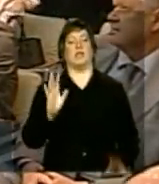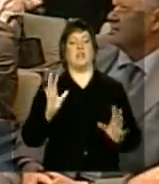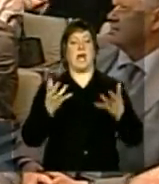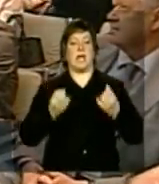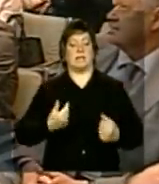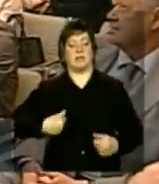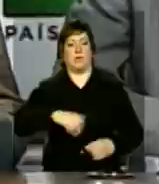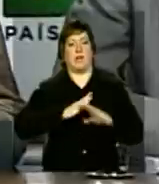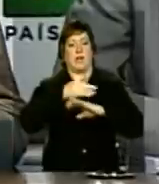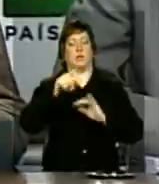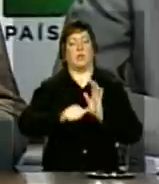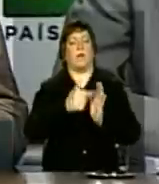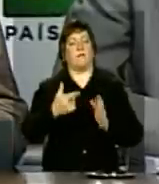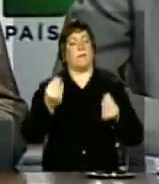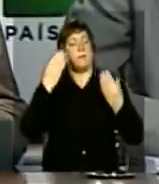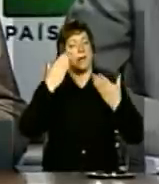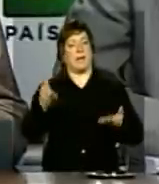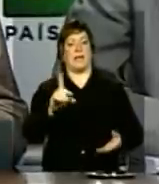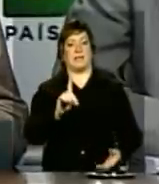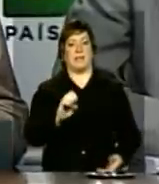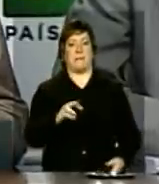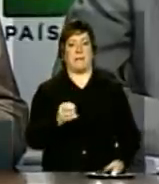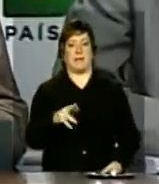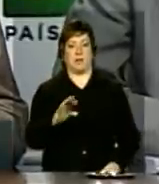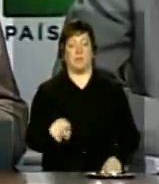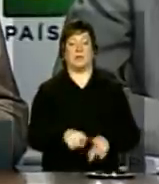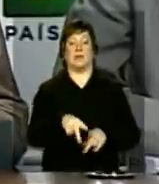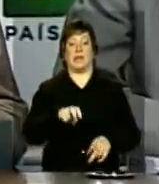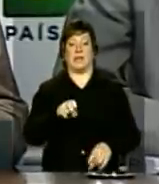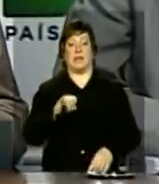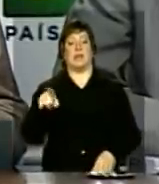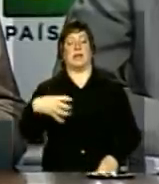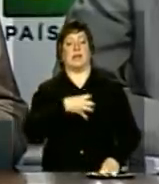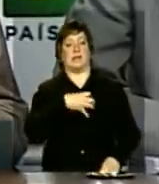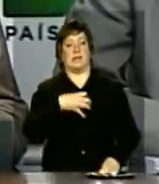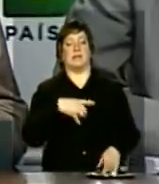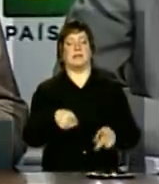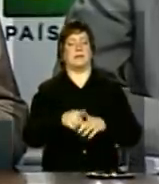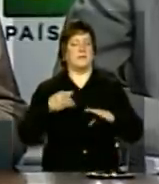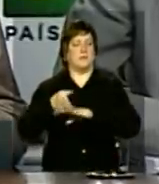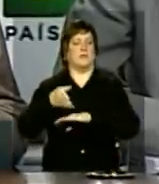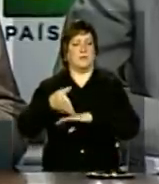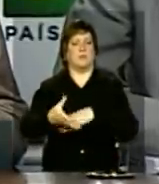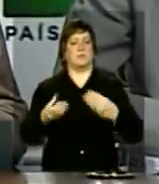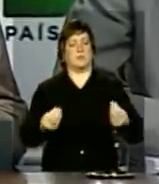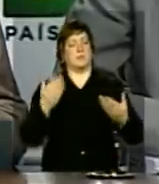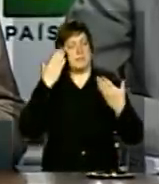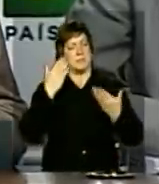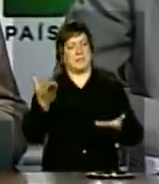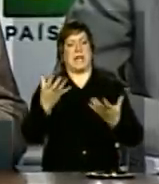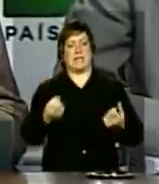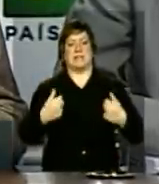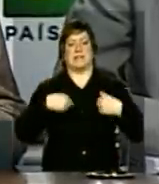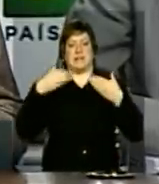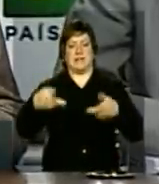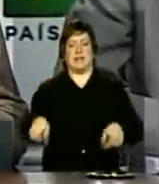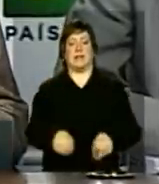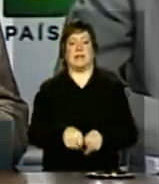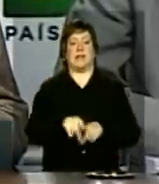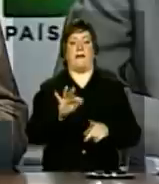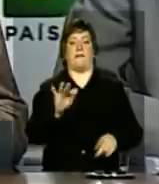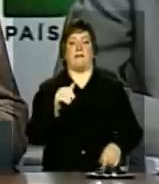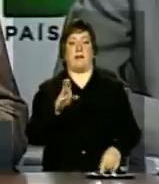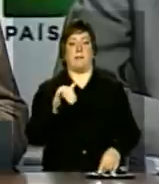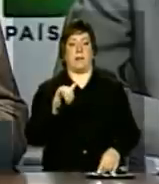vezes demetro muito obrigado viu o Nei também nos recebeu na Bahia todas as vezes e o Fábio nos